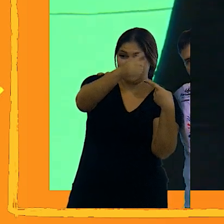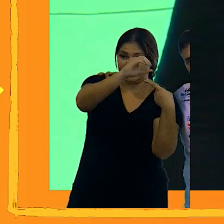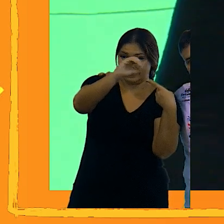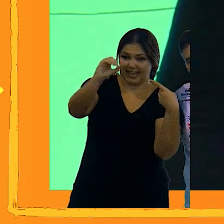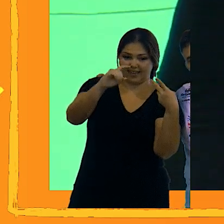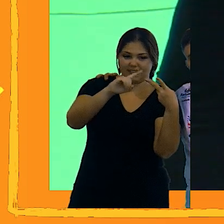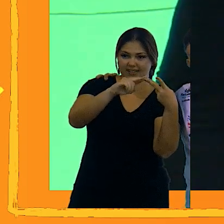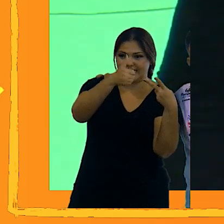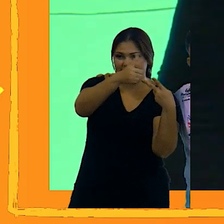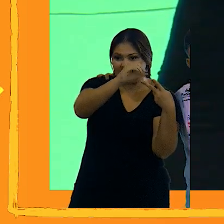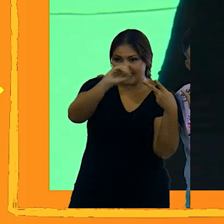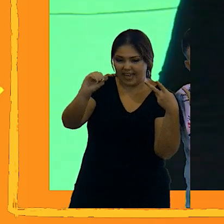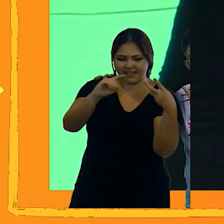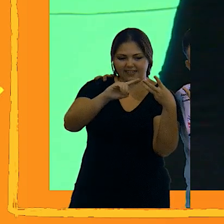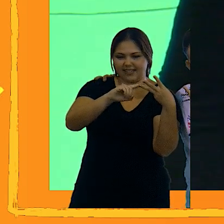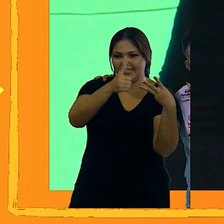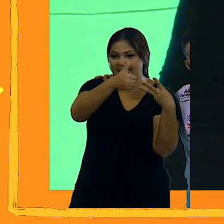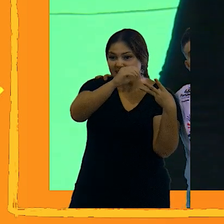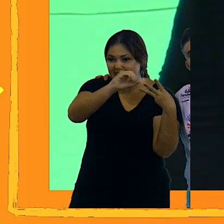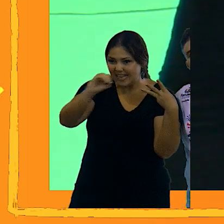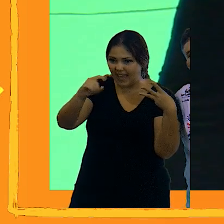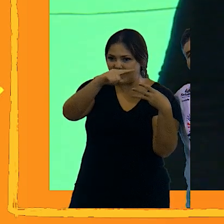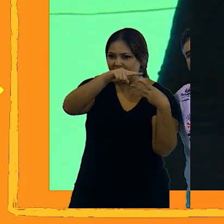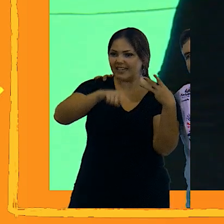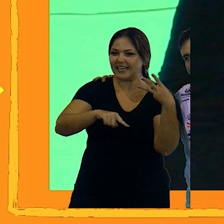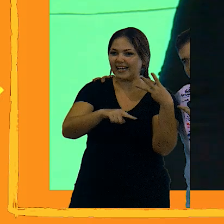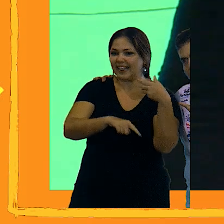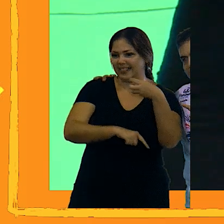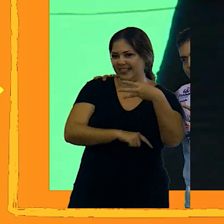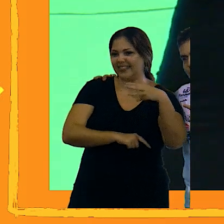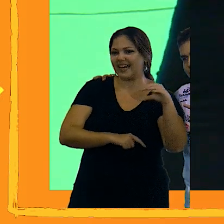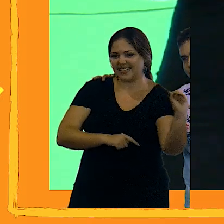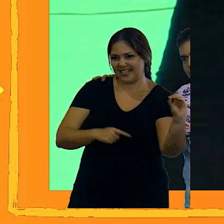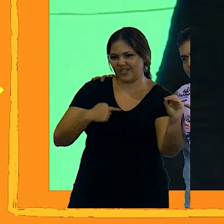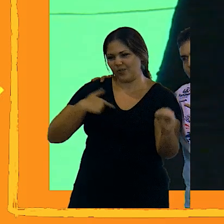300 se ela tirou sete ela vai ganhar